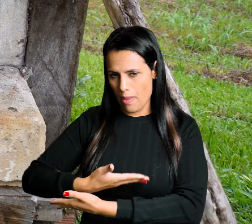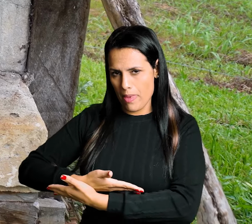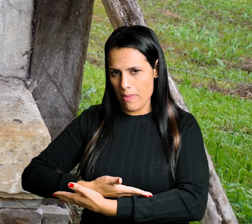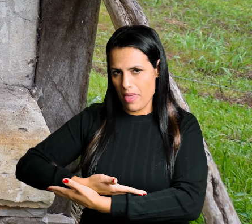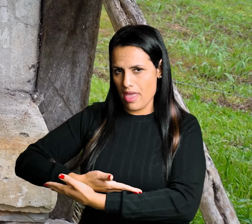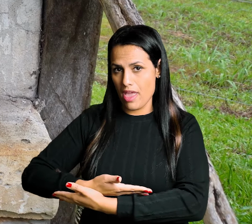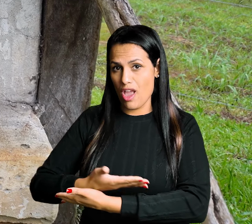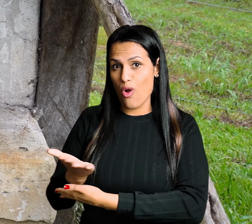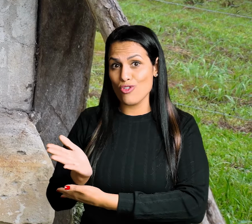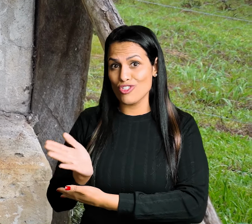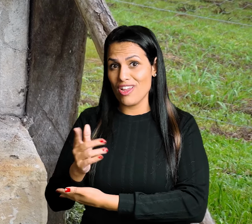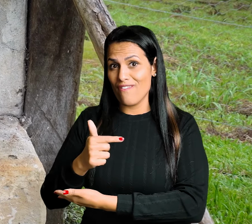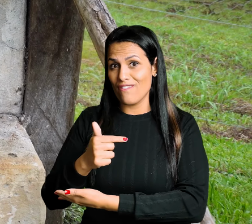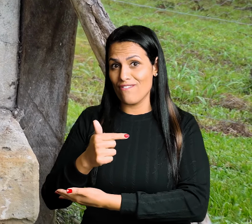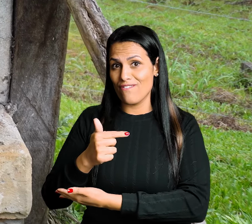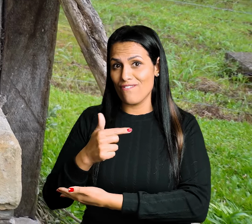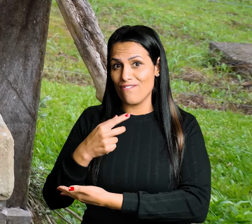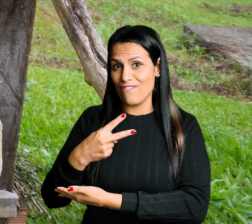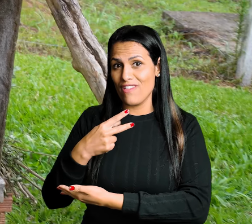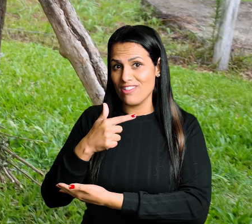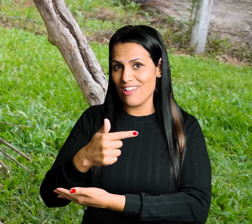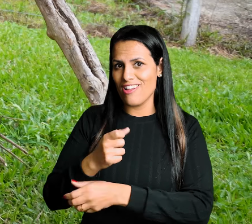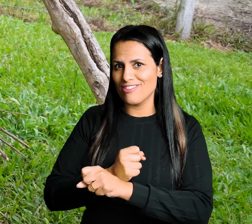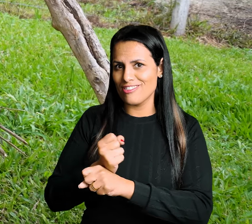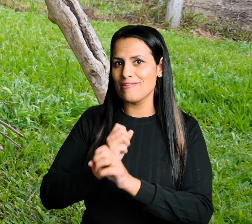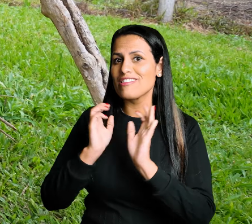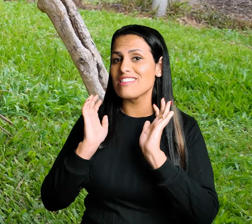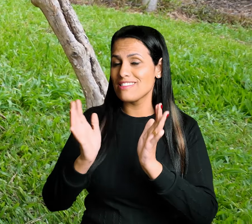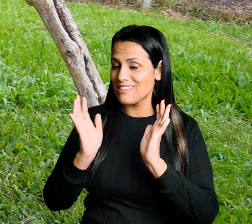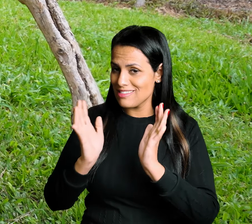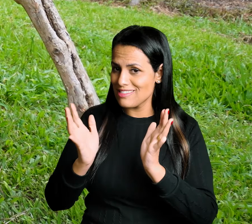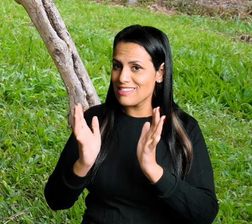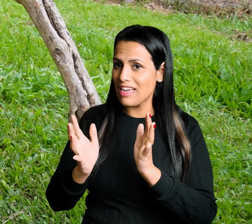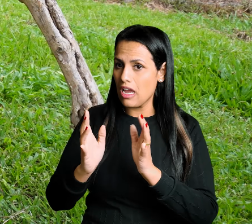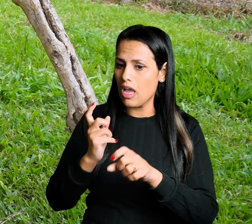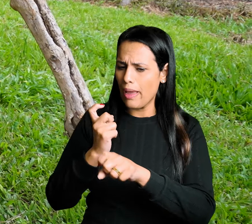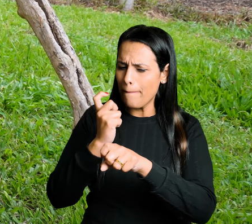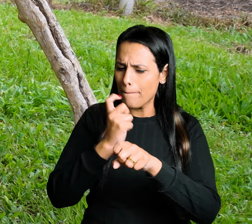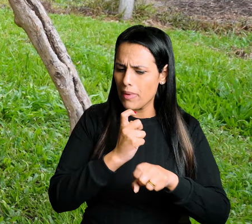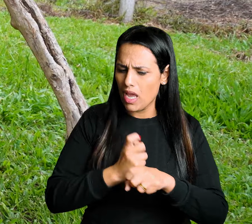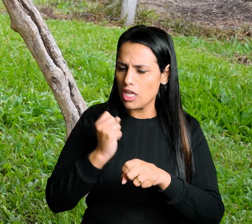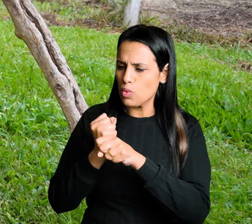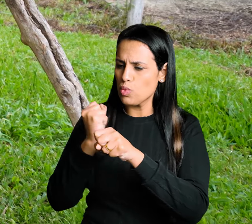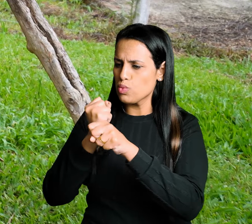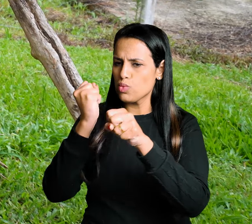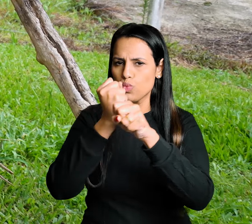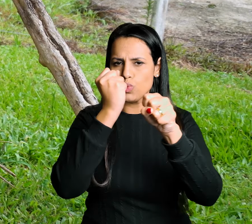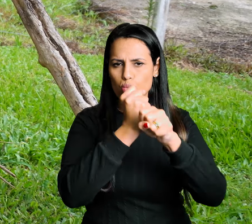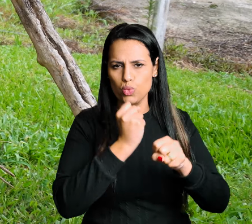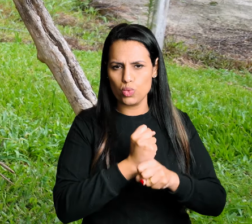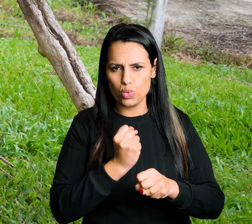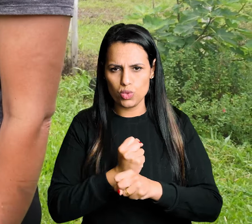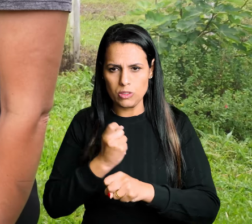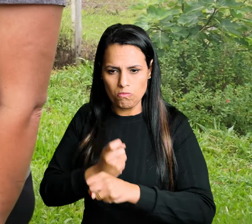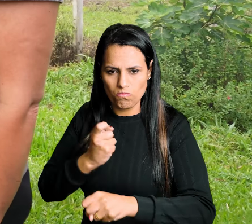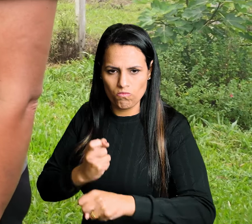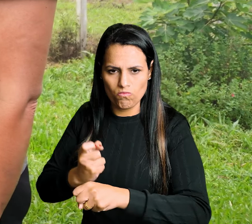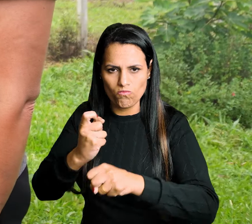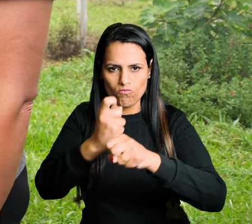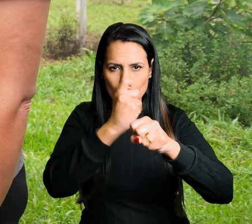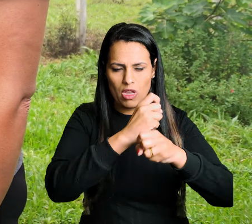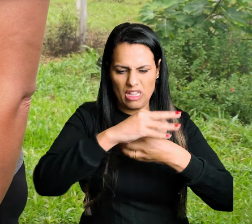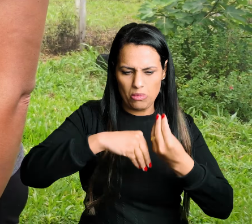já tem 27 anos. As fornalhas, elas eram feitas de pedra. Fazia com pedra bruta e uma massa de barro.